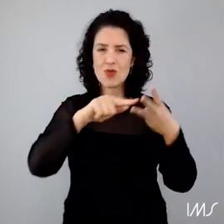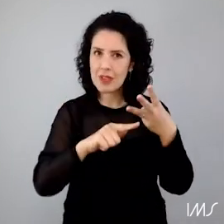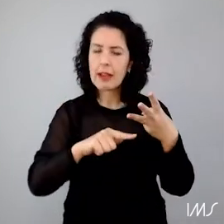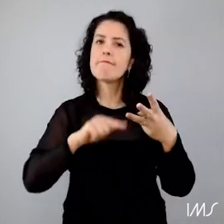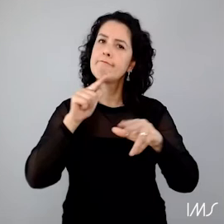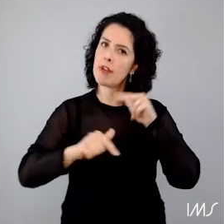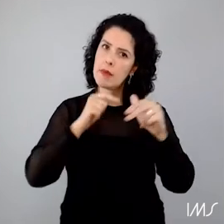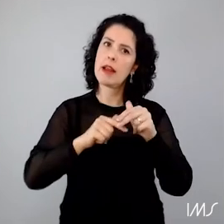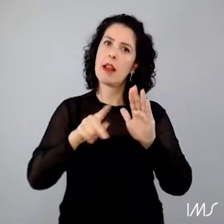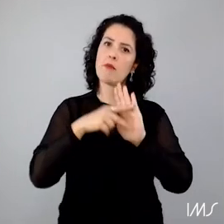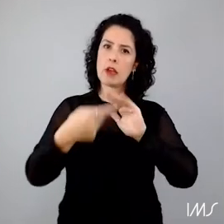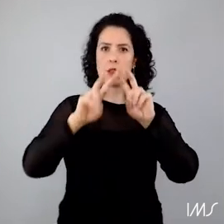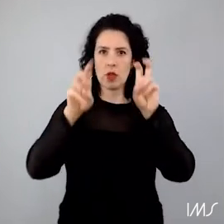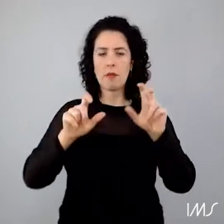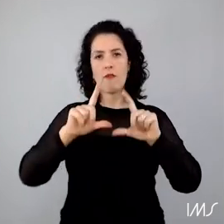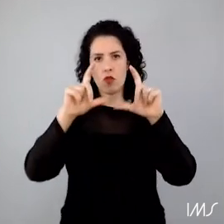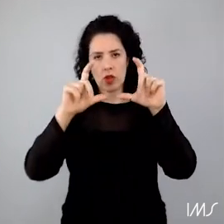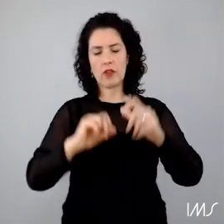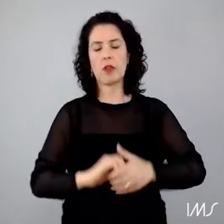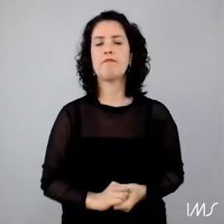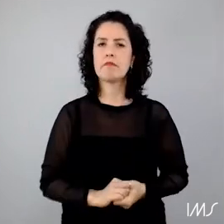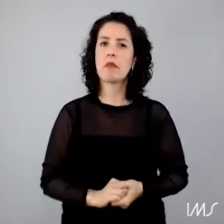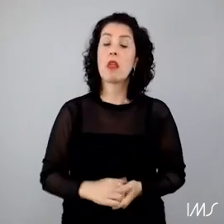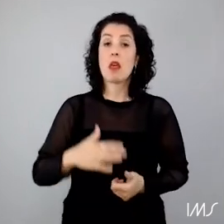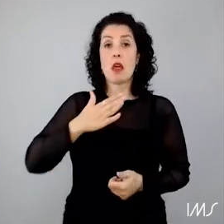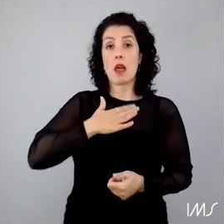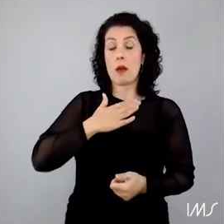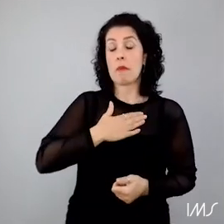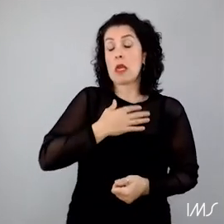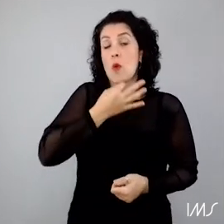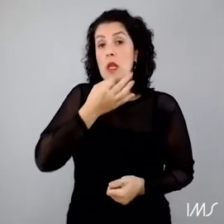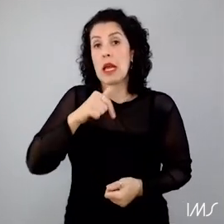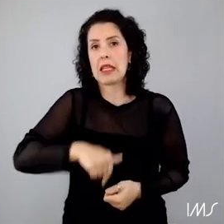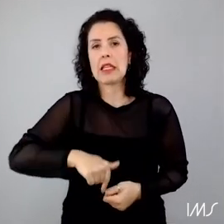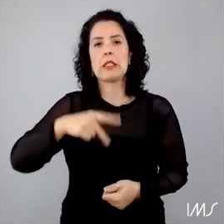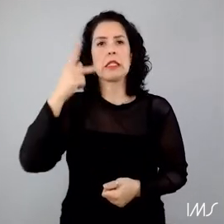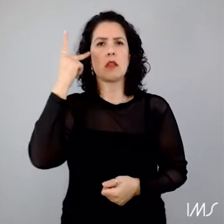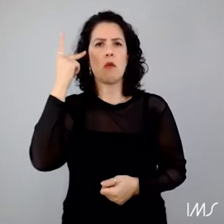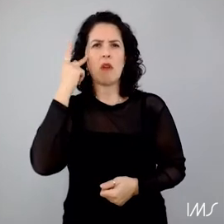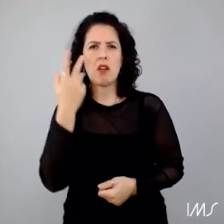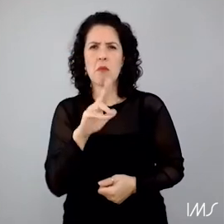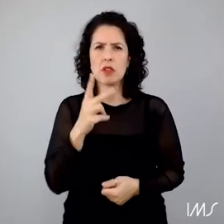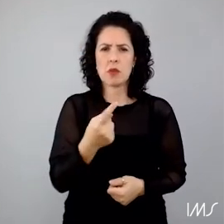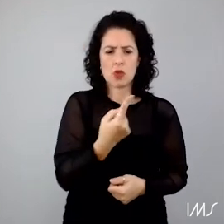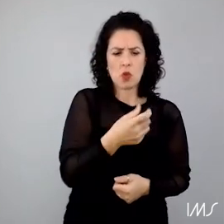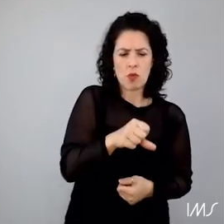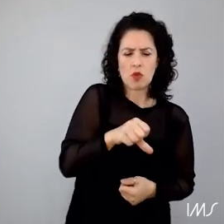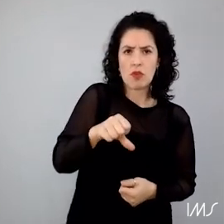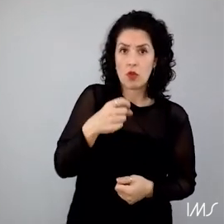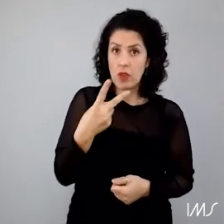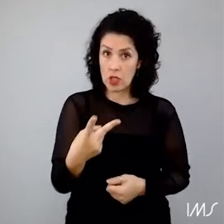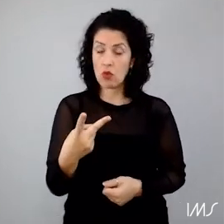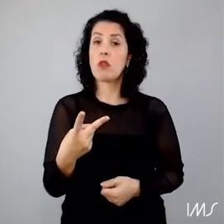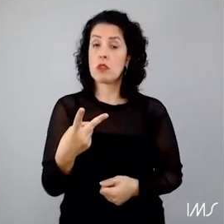esse trio. Na minha parte, eu lembraria ainda álbum de fotografias do Estado de São Paulo, 1892,